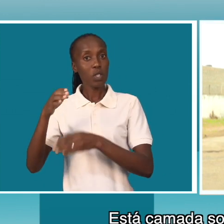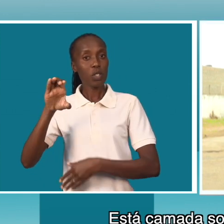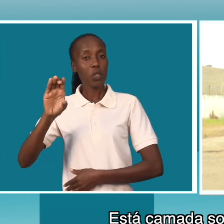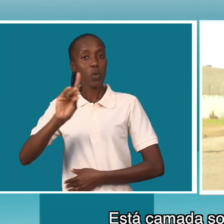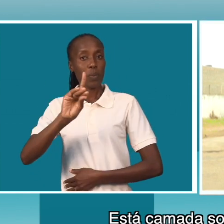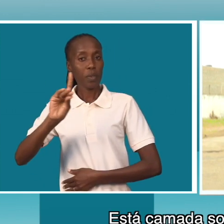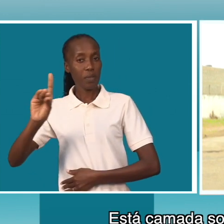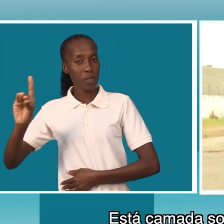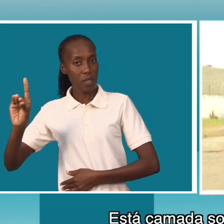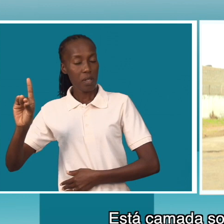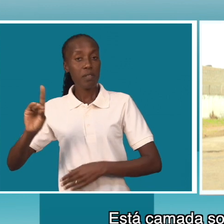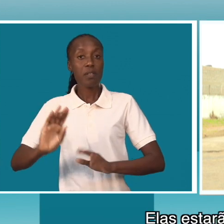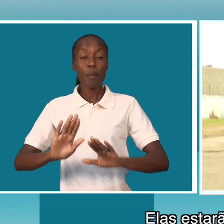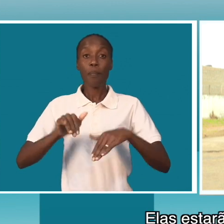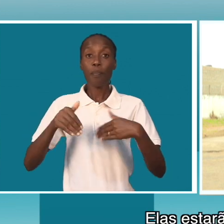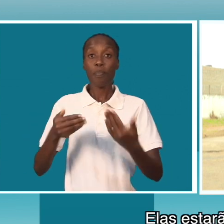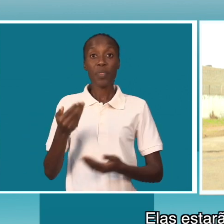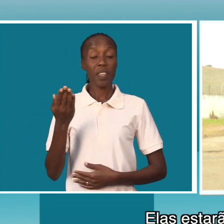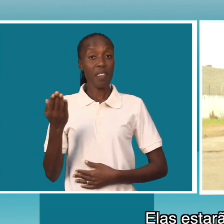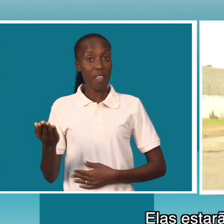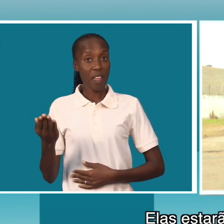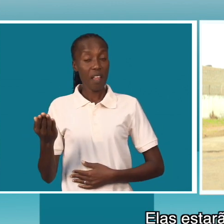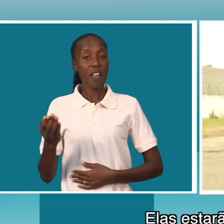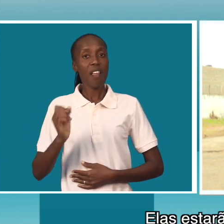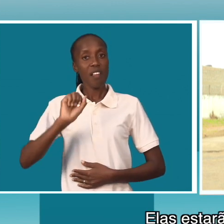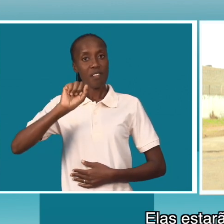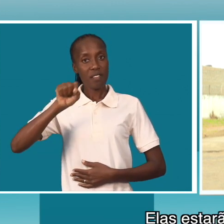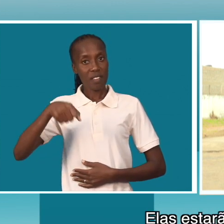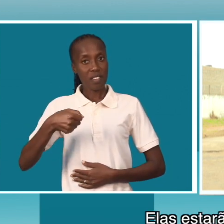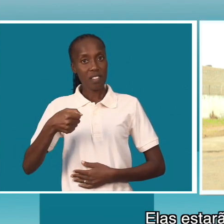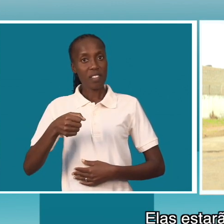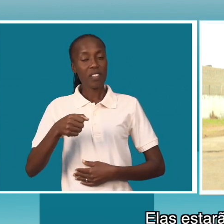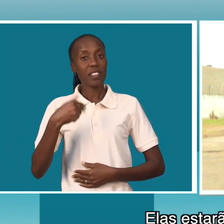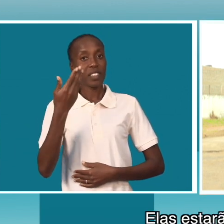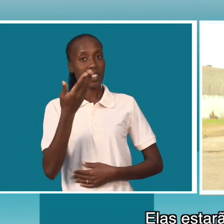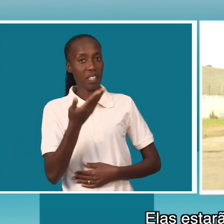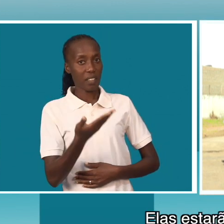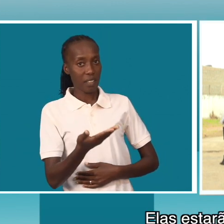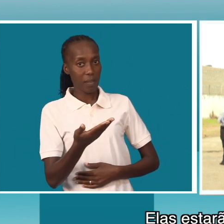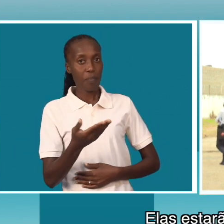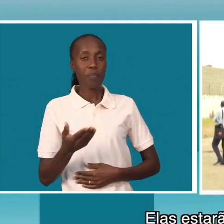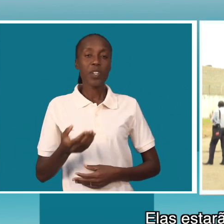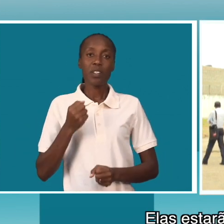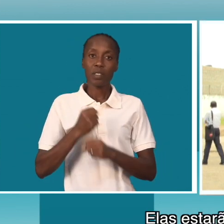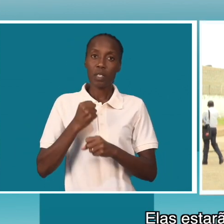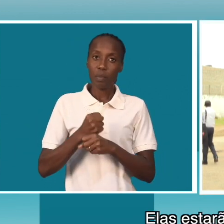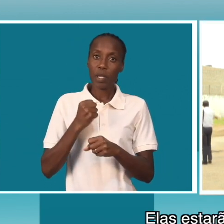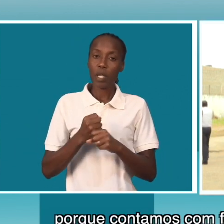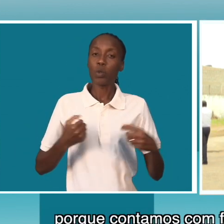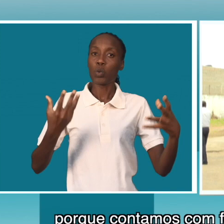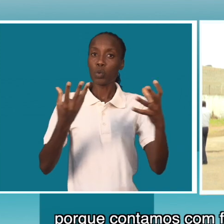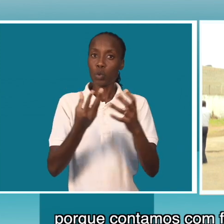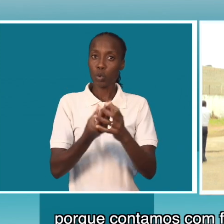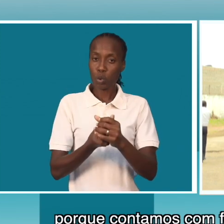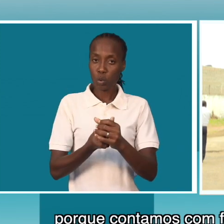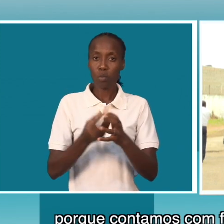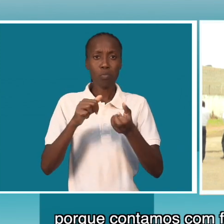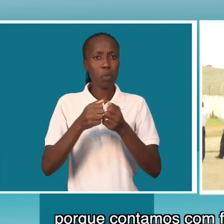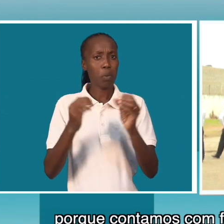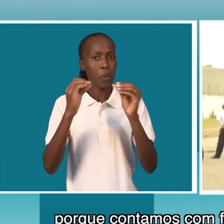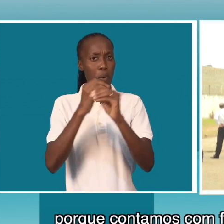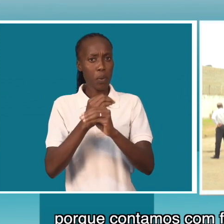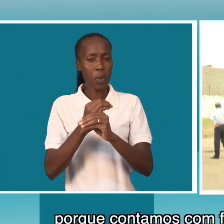com necessidades especiais. Portanto, elas vão estar lá, vamos trabalhar com elas sem nenhum problema, porque, afinal de contas,